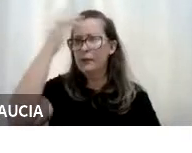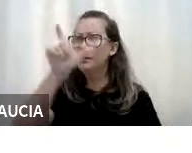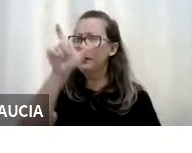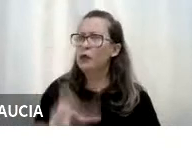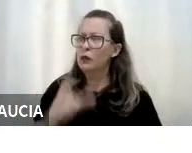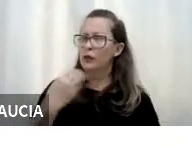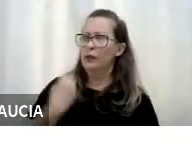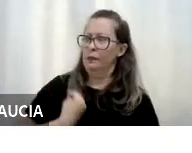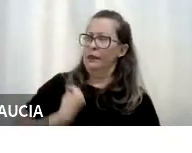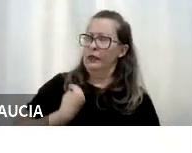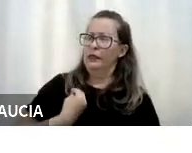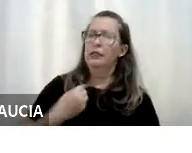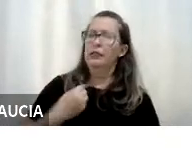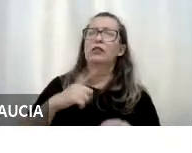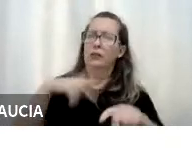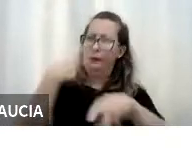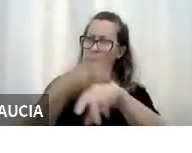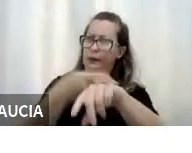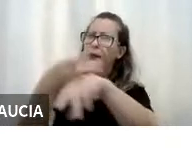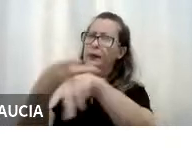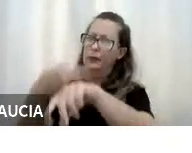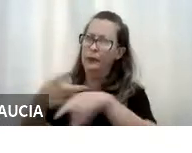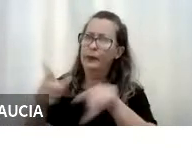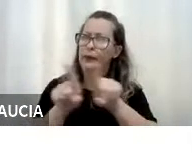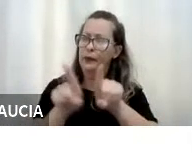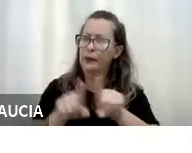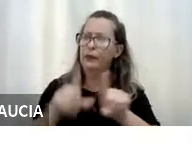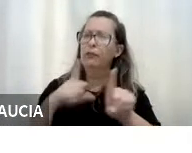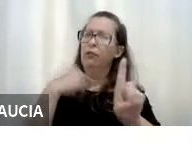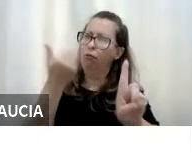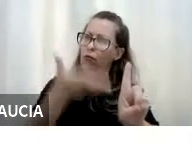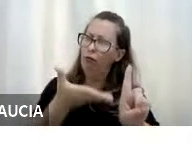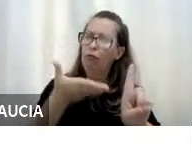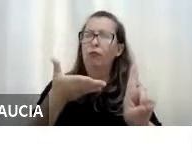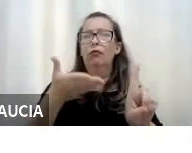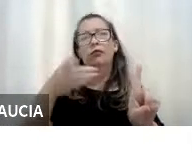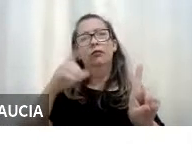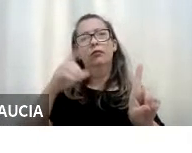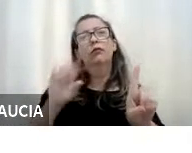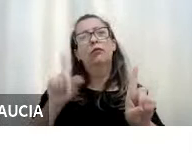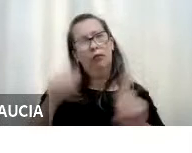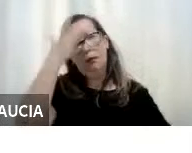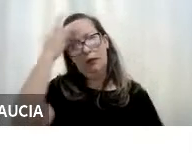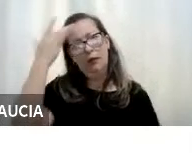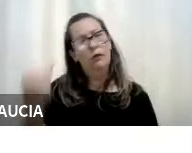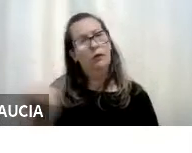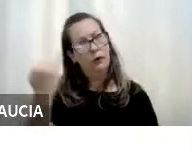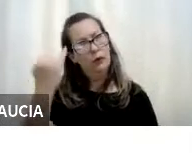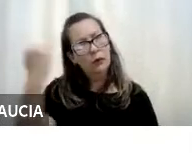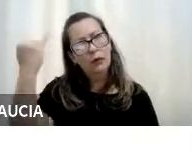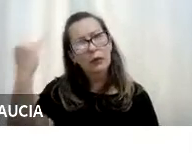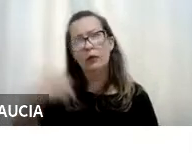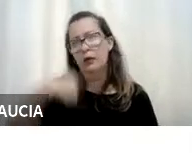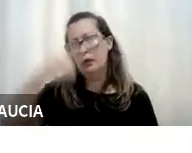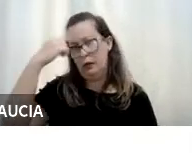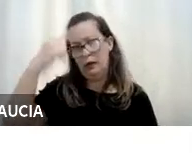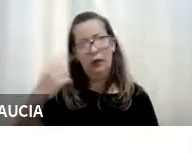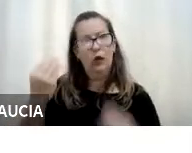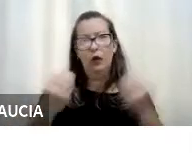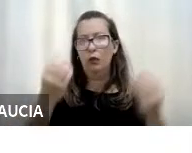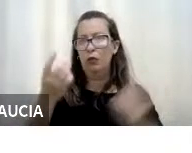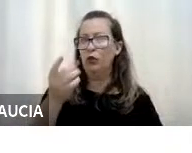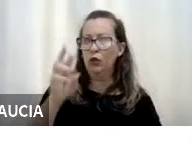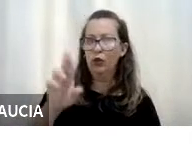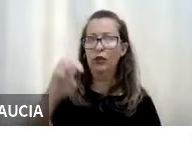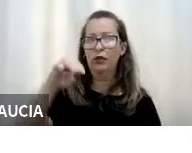presente, muito premiada também, teve um reconhecimento público importante, Não sei como a doutora Margarete